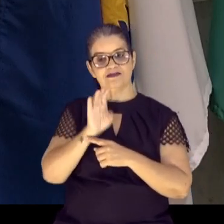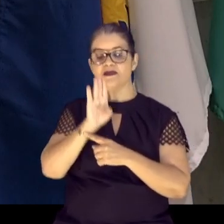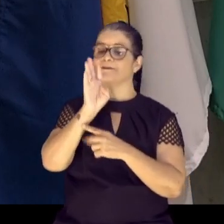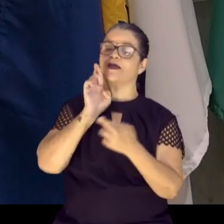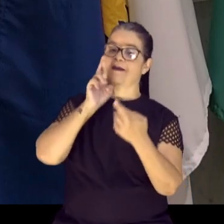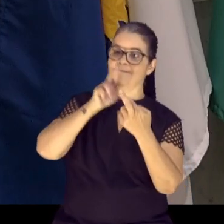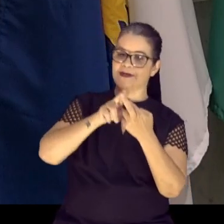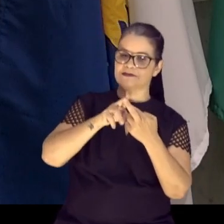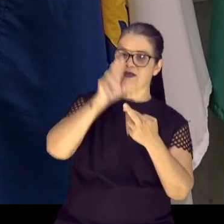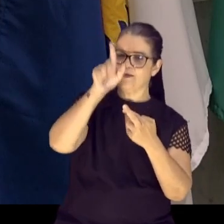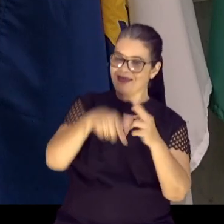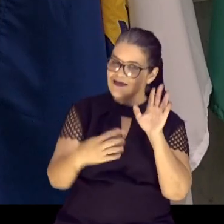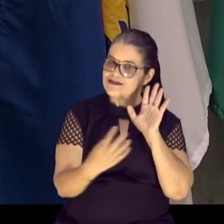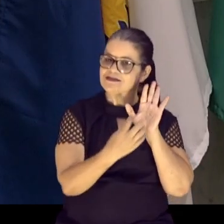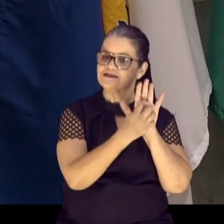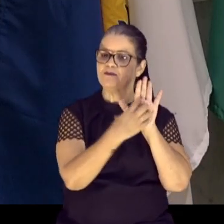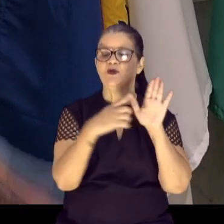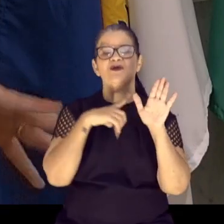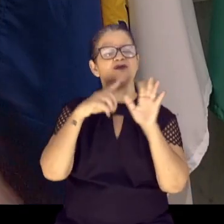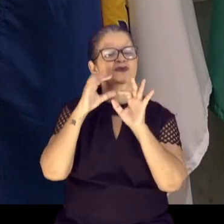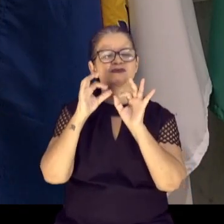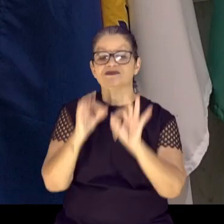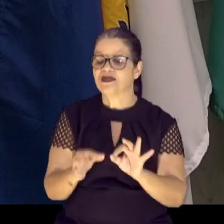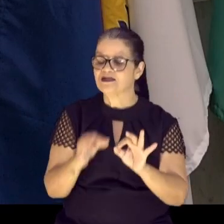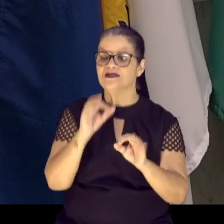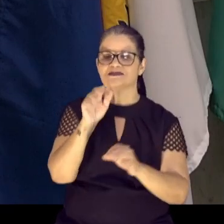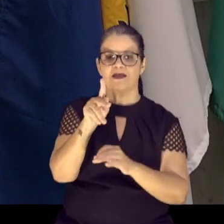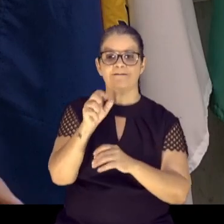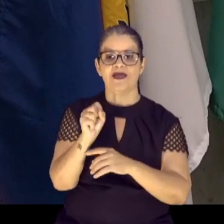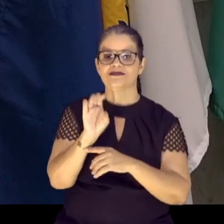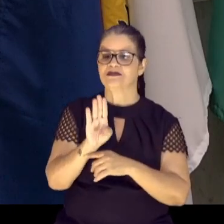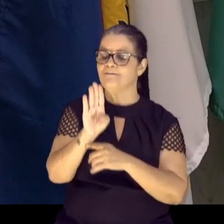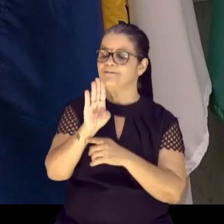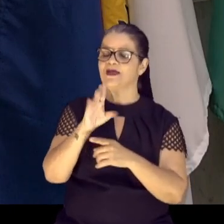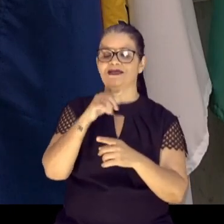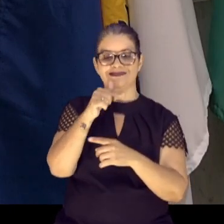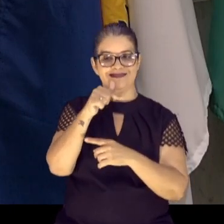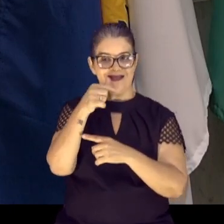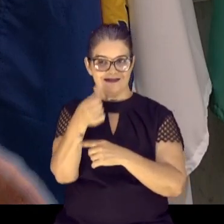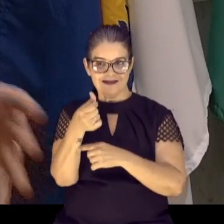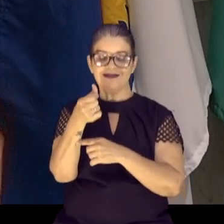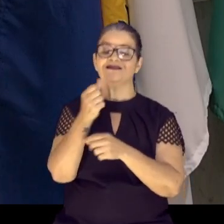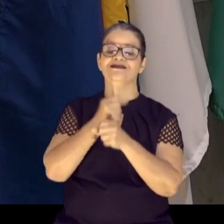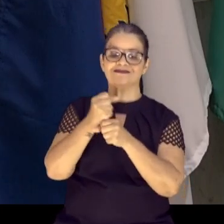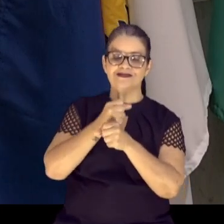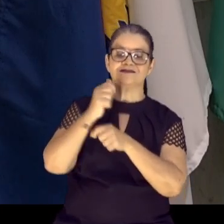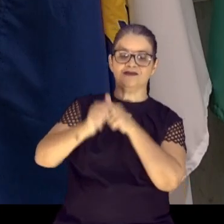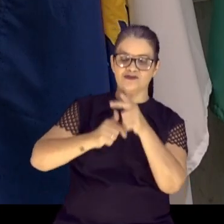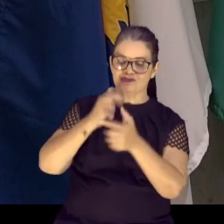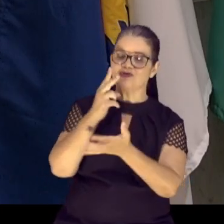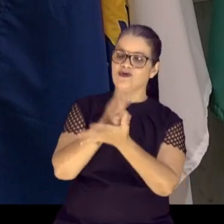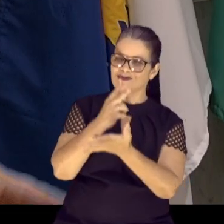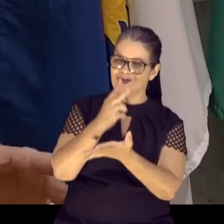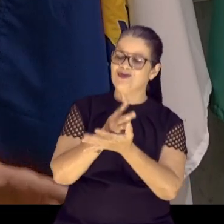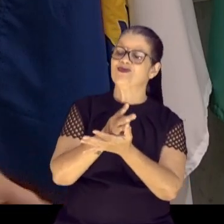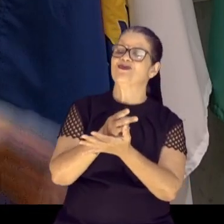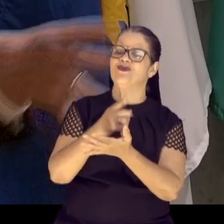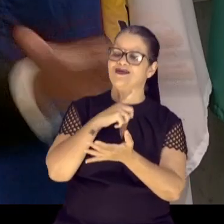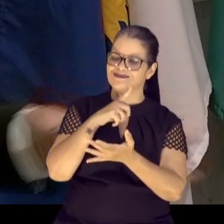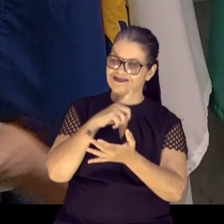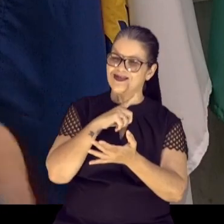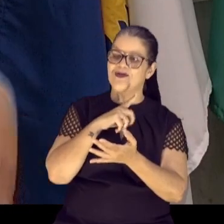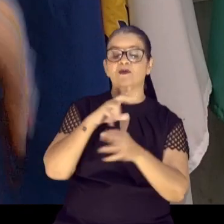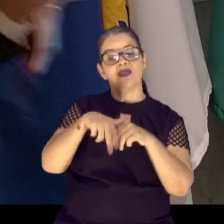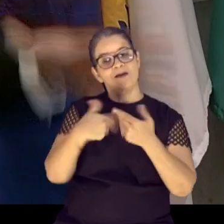é esse símbolo que eu tenho certeza que o PSB, nos seus 76 anos, continua carregando. Que apesar